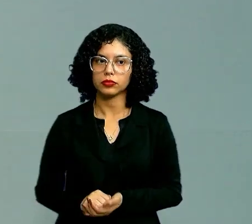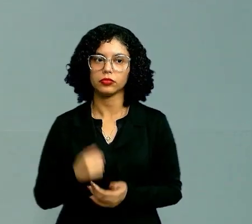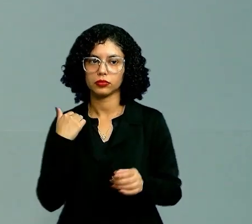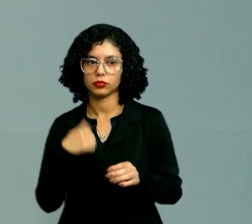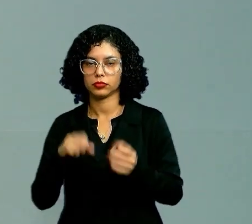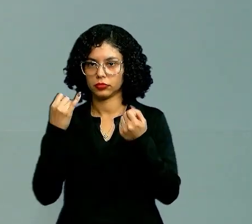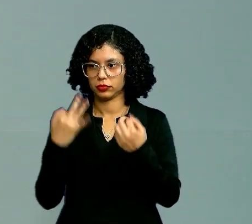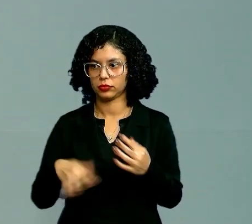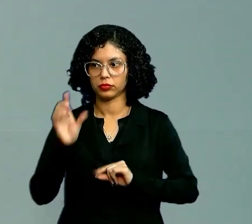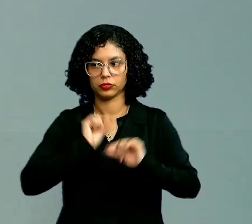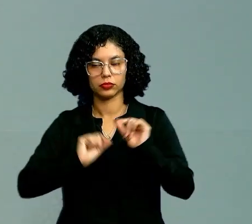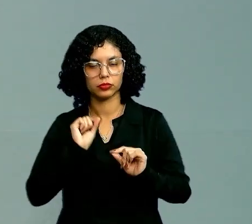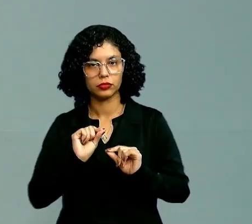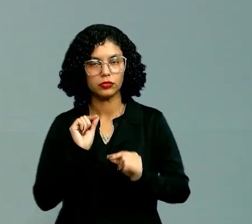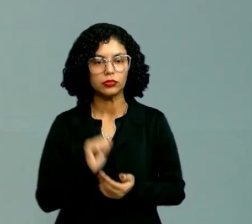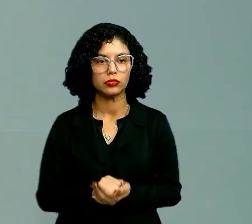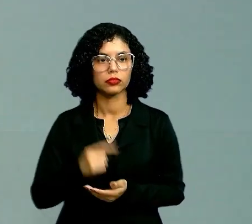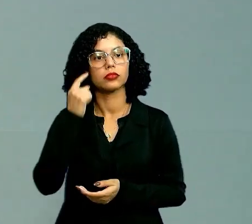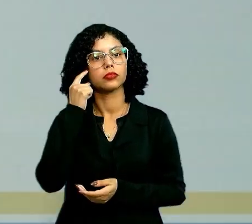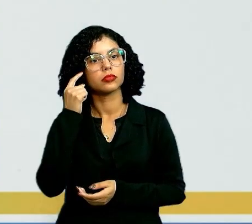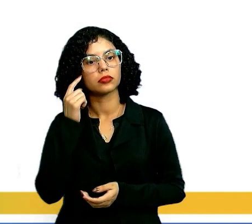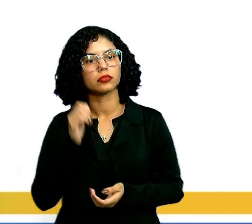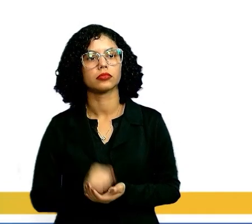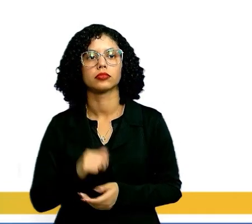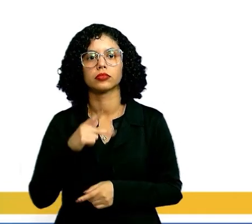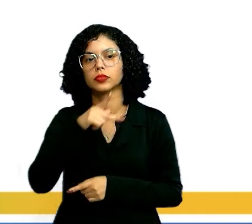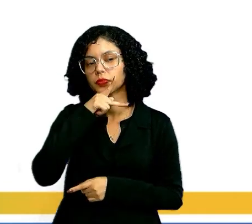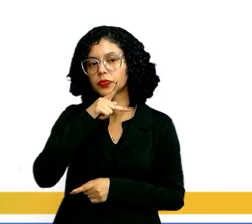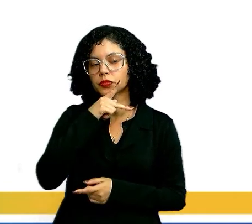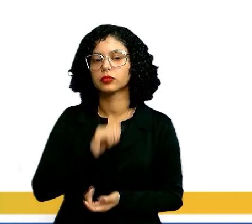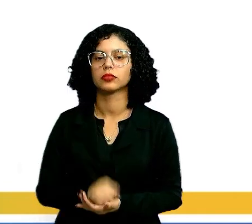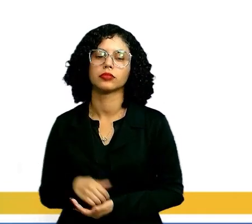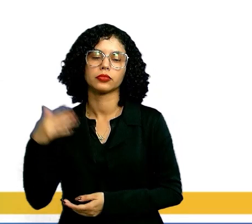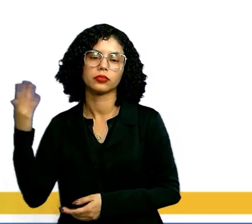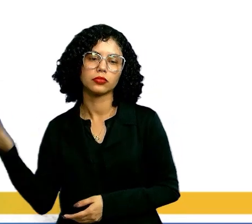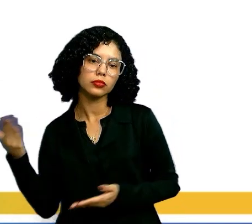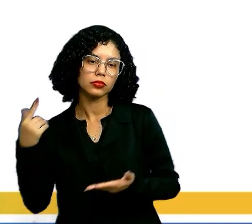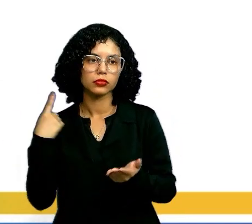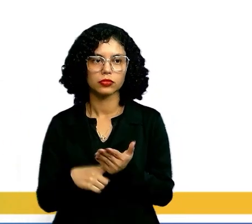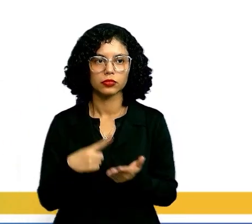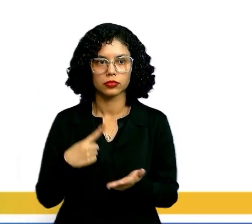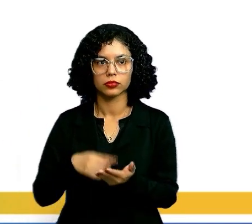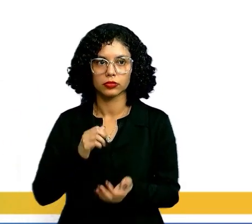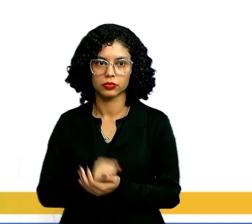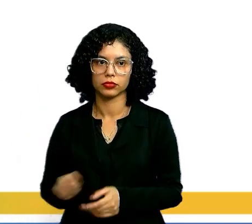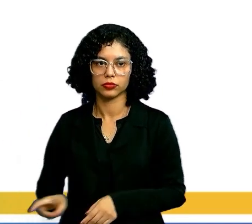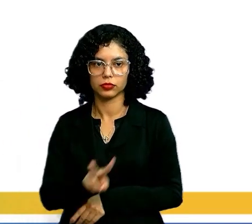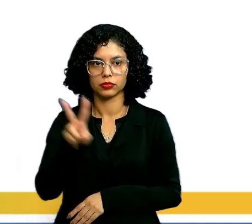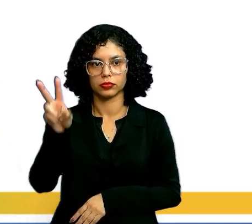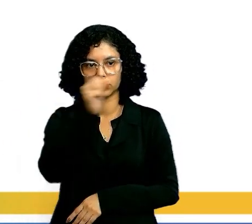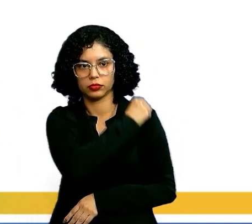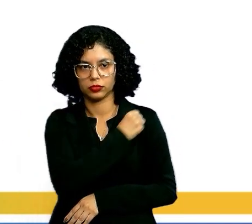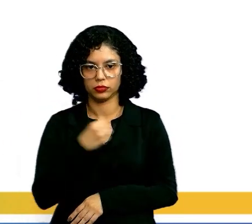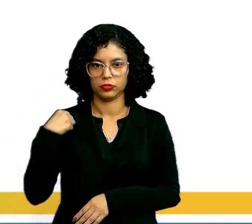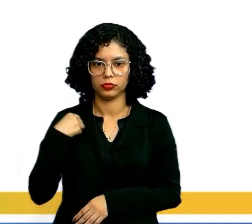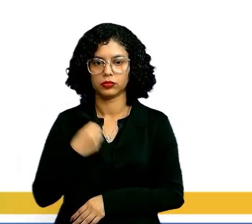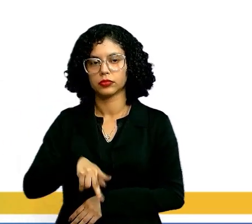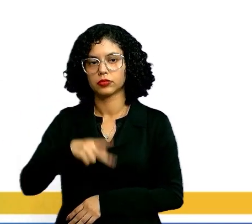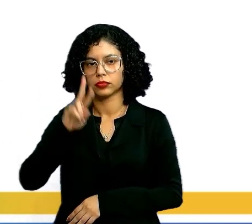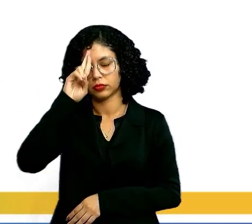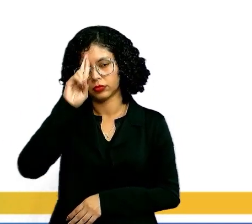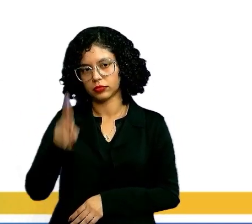para tratar primeiramente da do pensamento Platônico E aí de acordo com a valorização de Sócrates